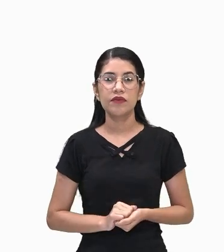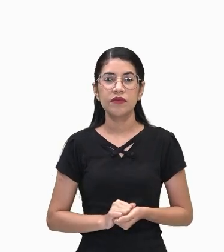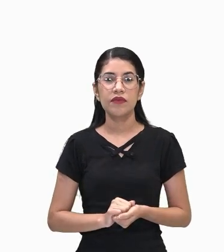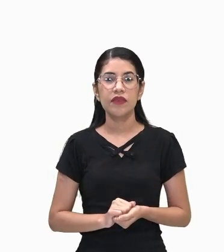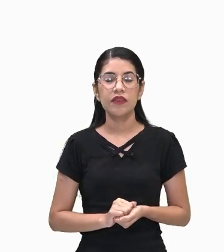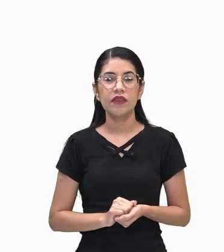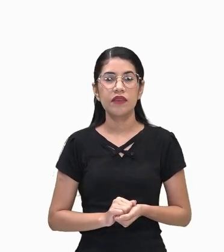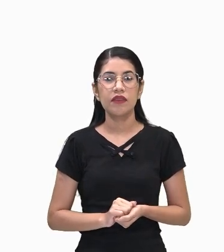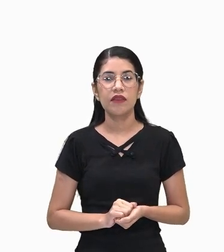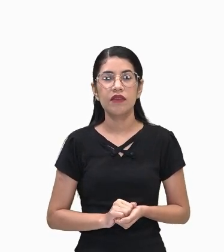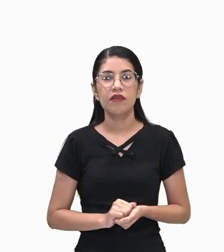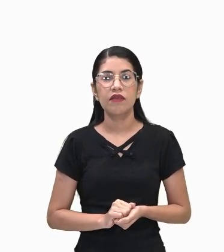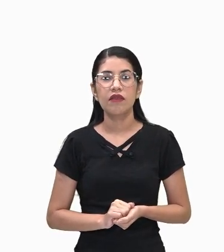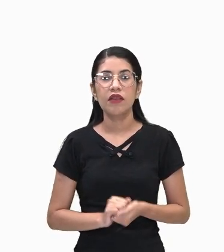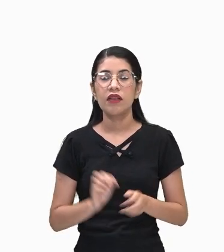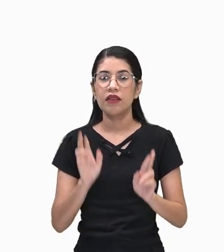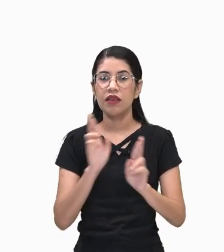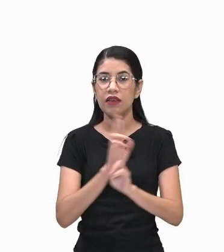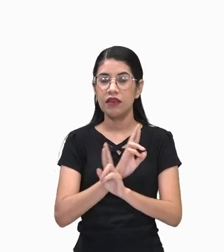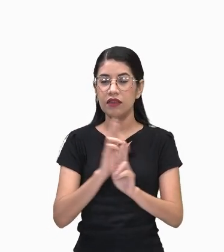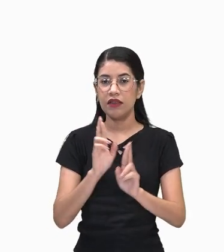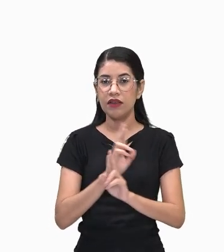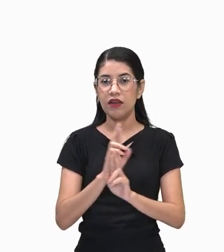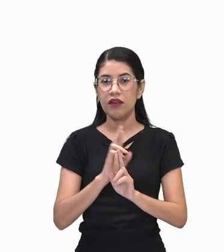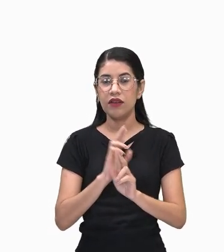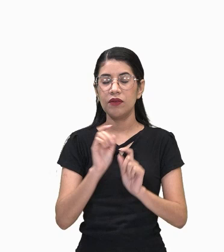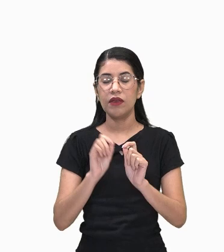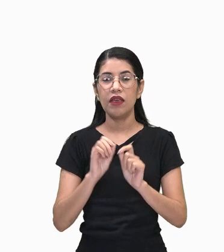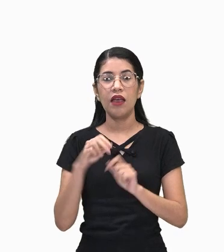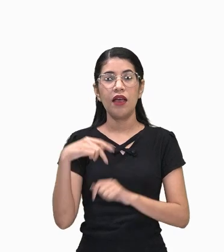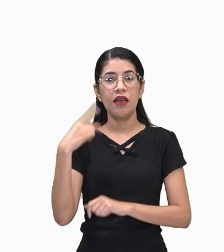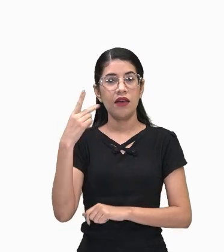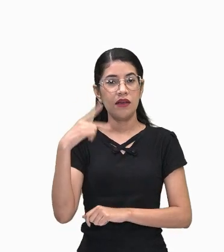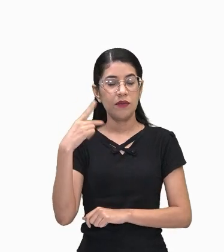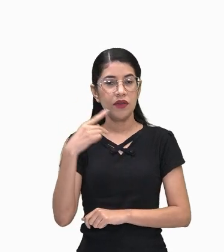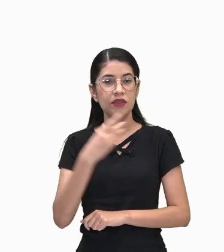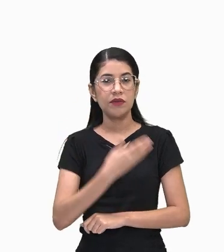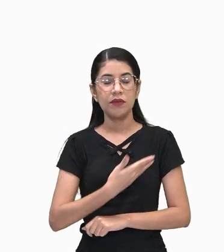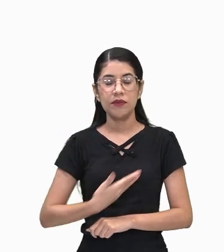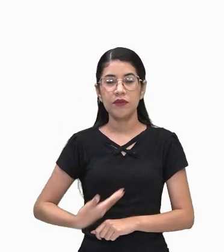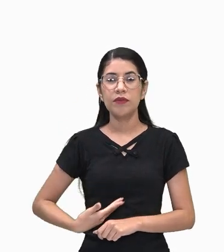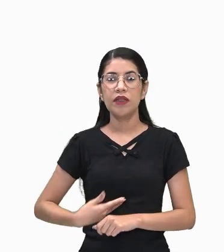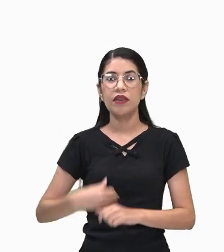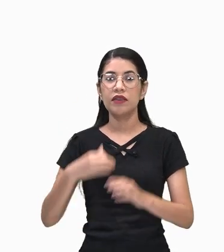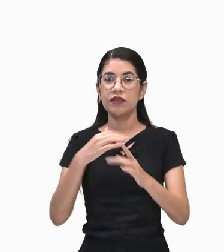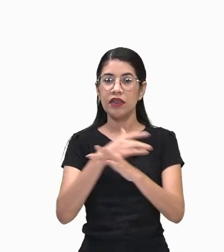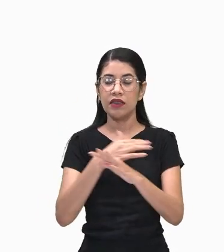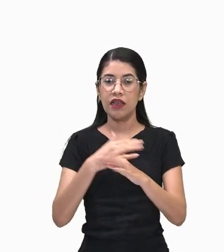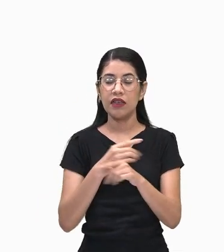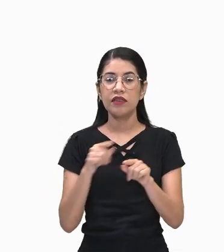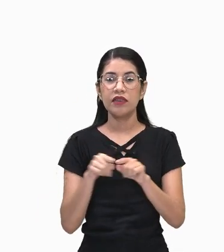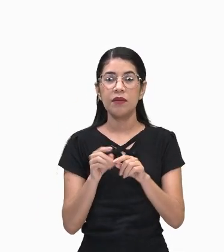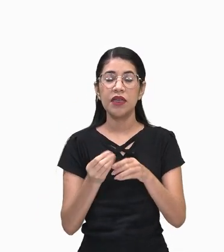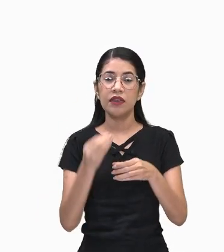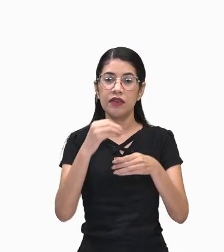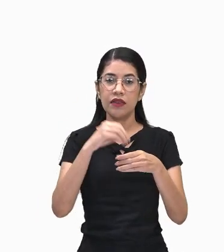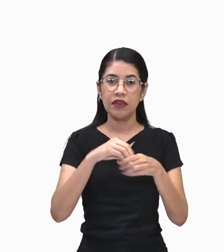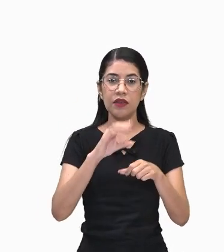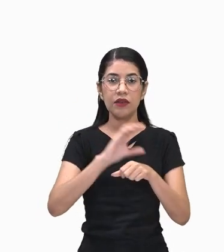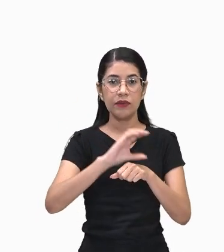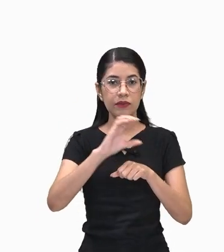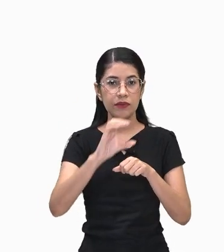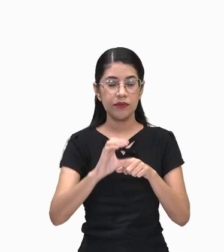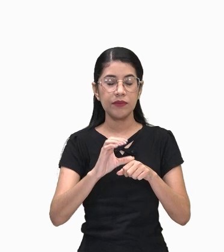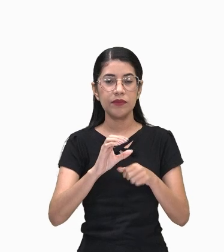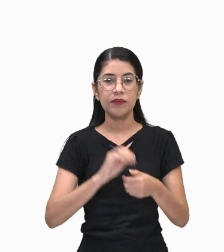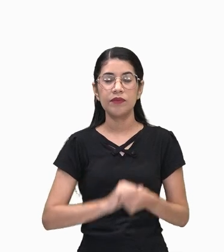ele está ali relacionando com a política urbana, né, e faz parte ali da nossa Constituição Federal.